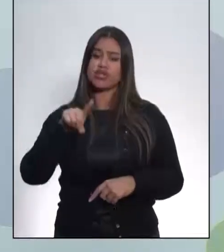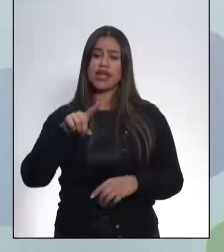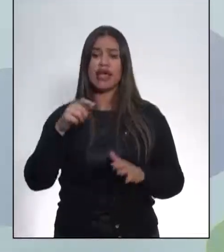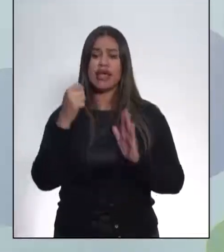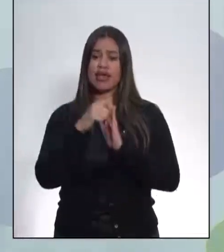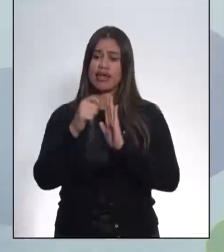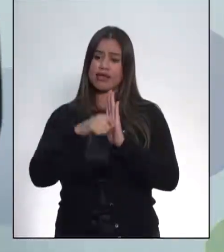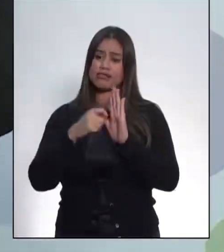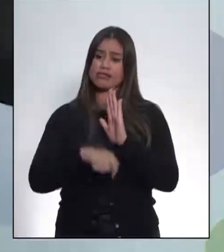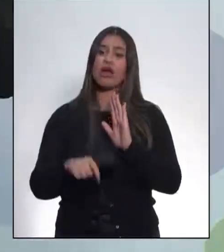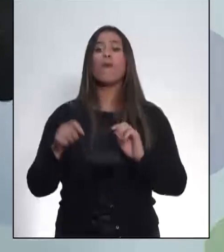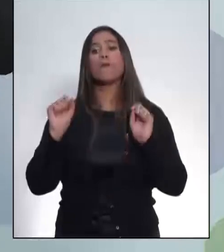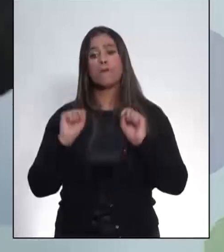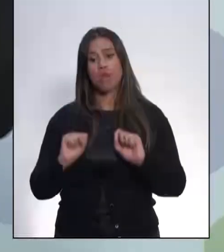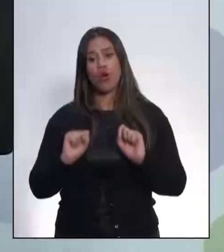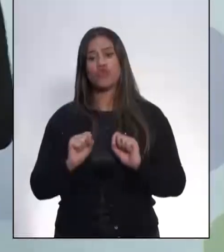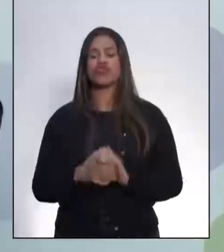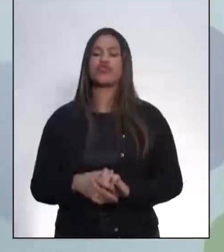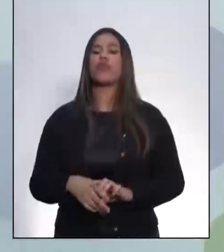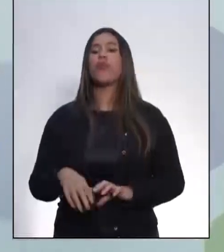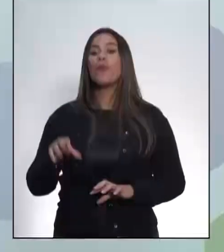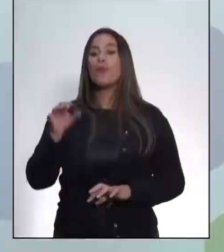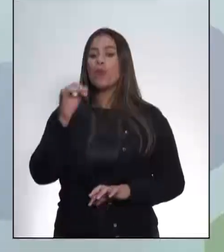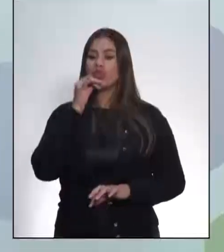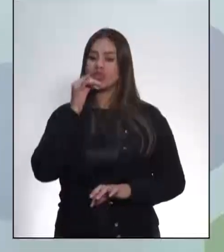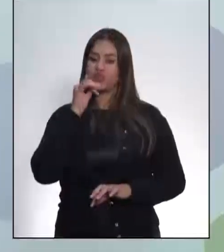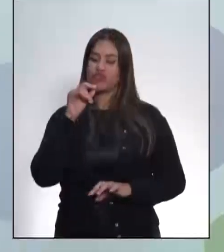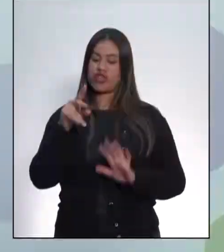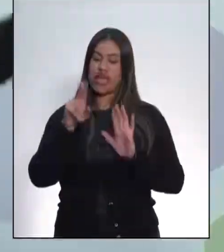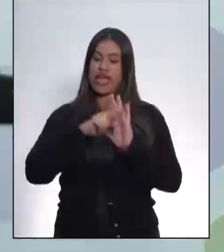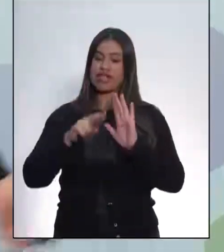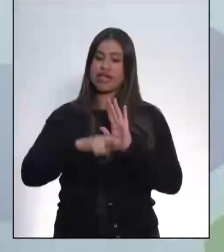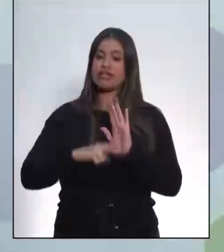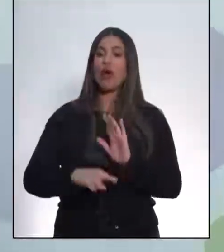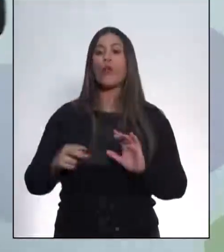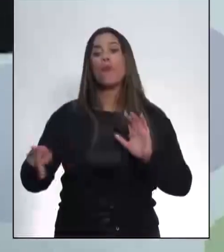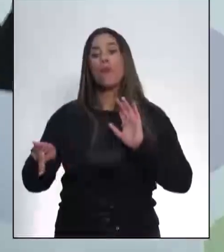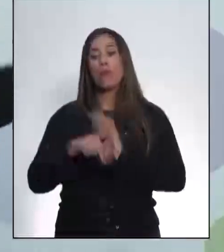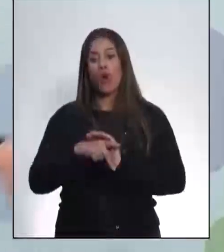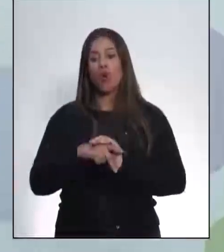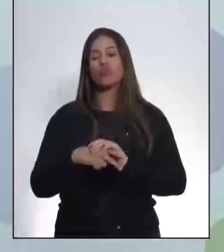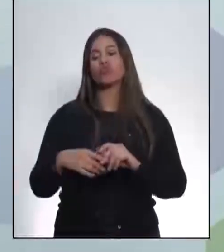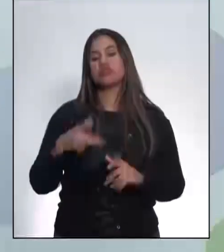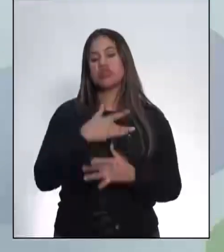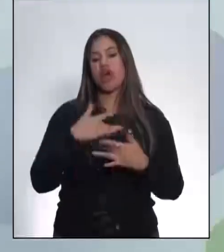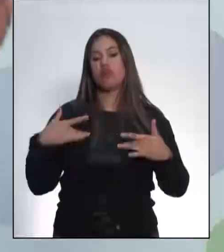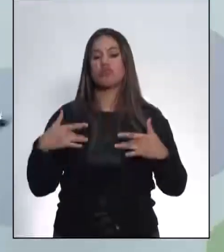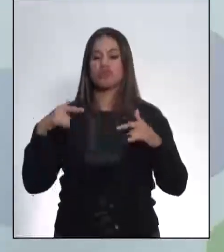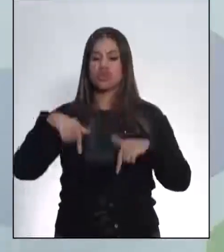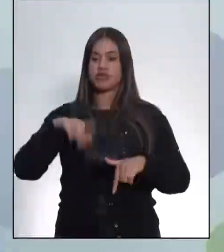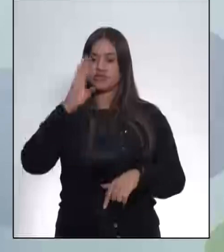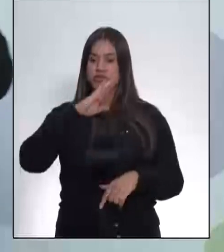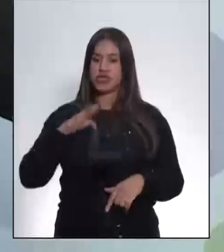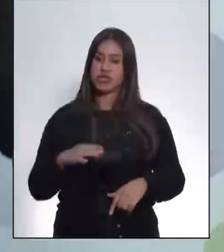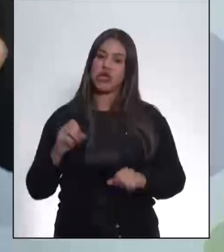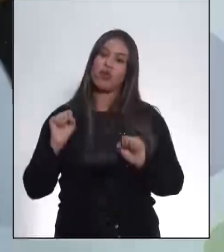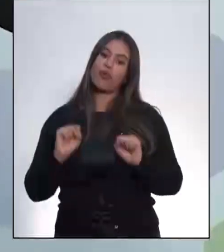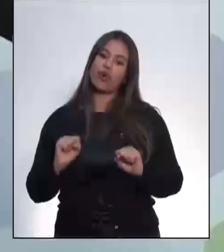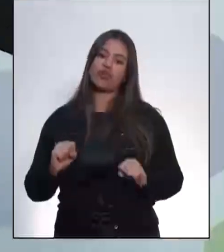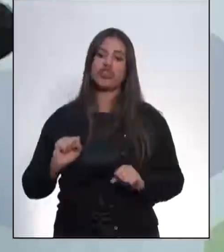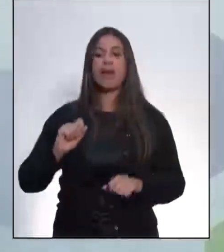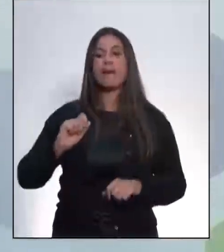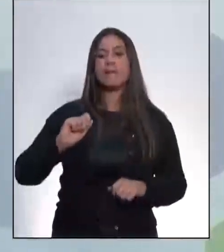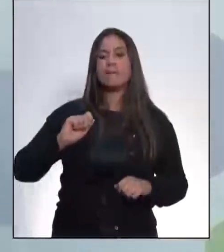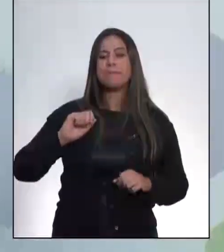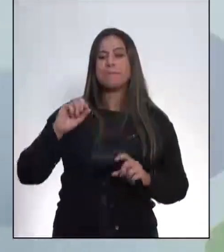Sim. Imagine que a sua redação é sobre a saúde no Brasil. Pandemia, com certeza. Você já sabe, né? Vai cair peste negra, vai